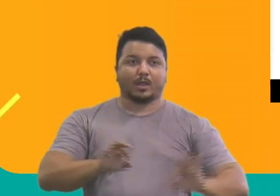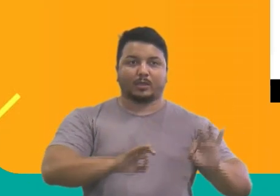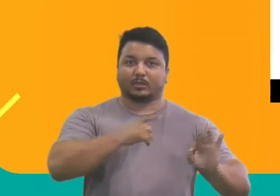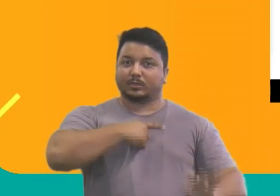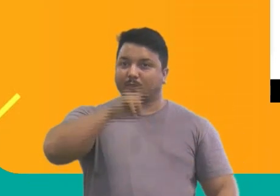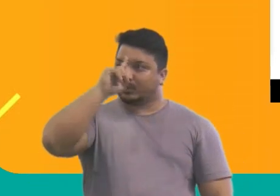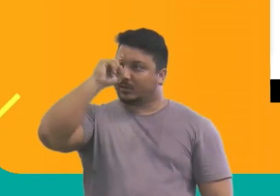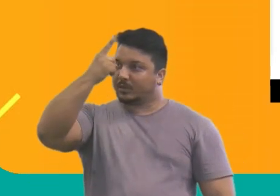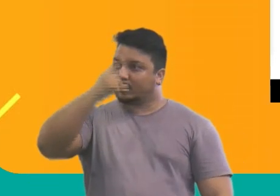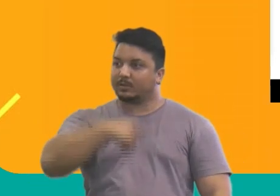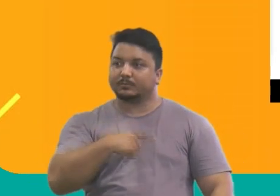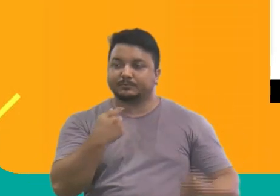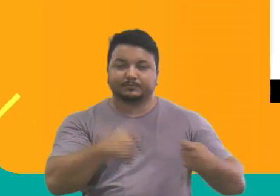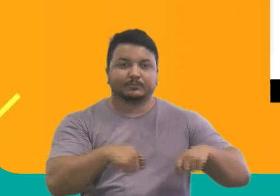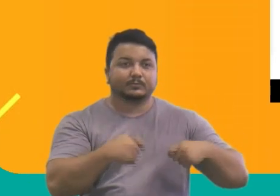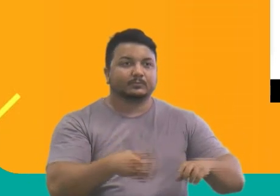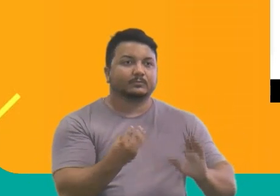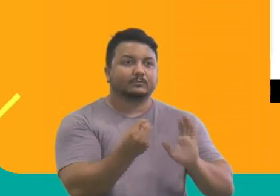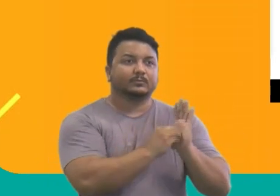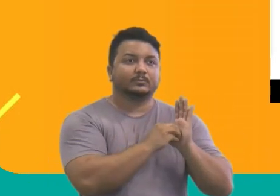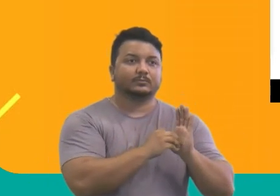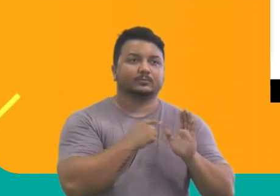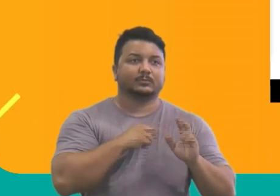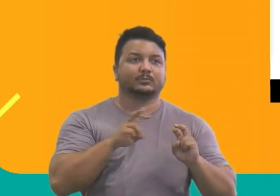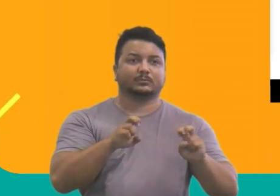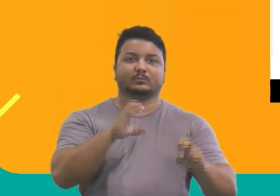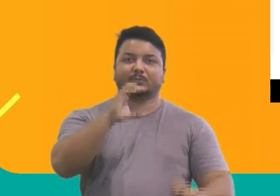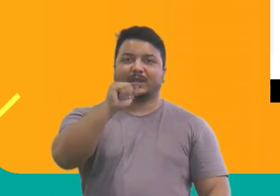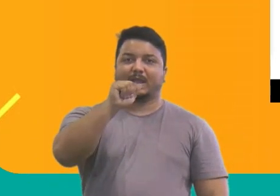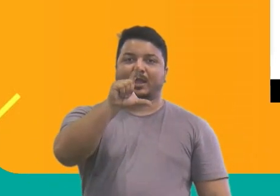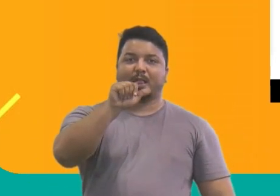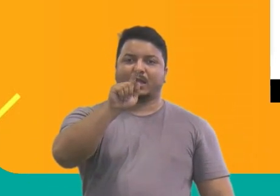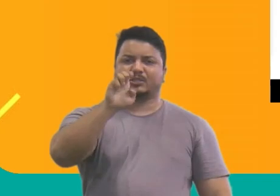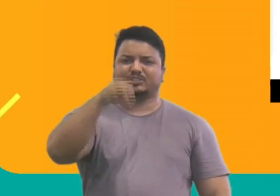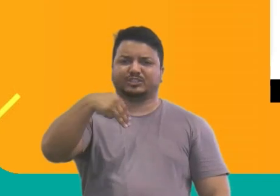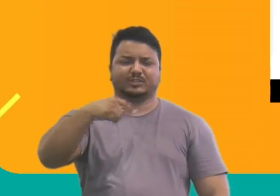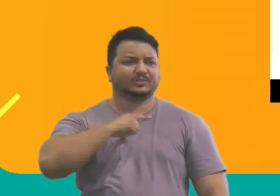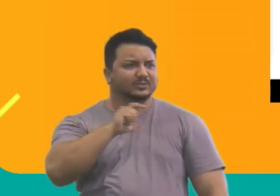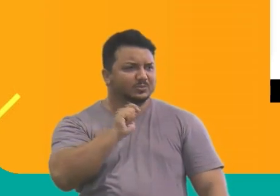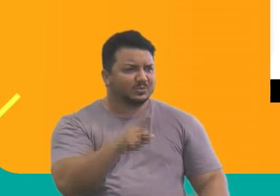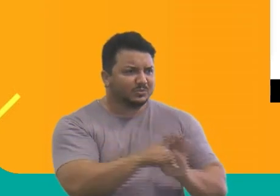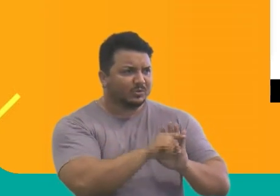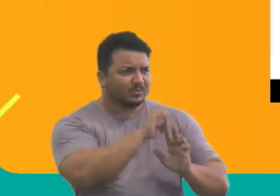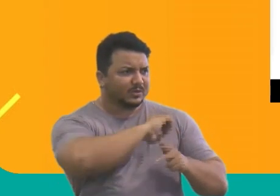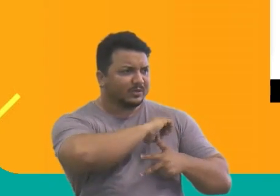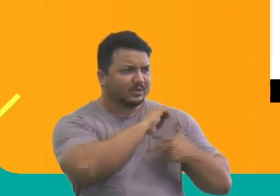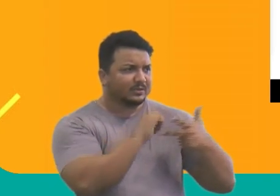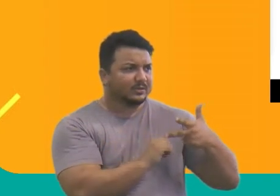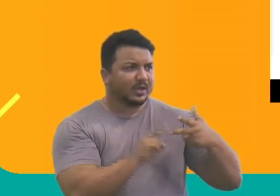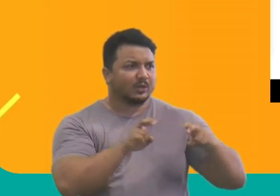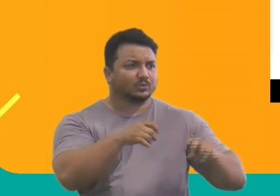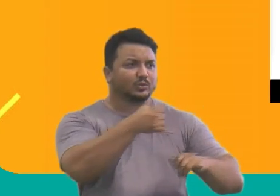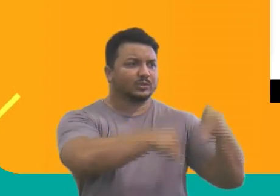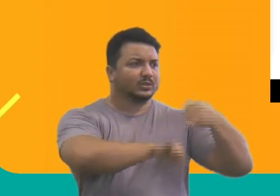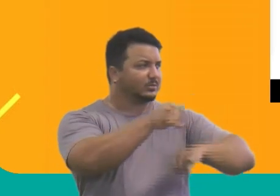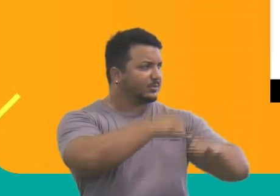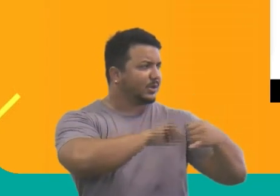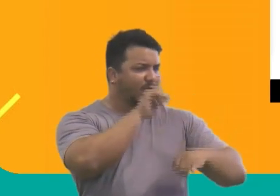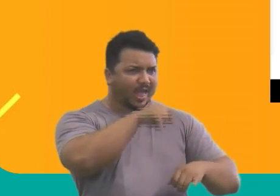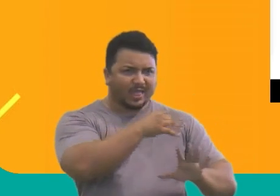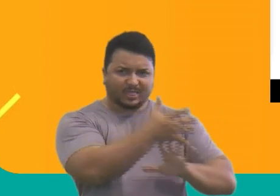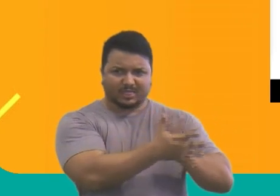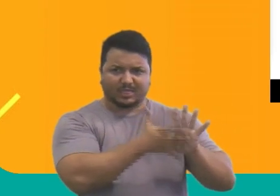Precisa perceber que eu tenho um texto. Esse texto fala sobre a calagem. Catarina, o texto do Enem, nas questões de química, são